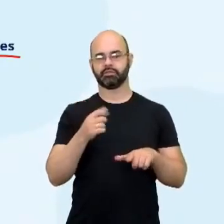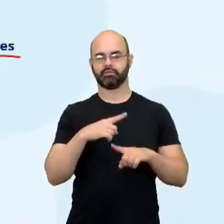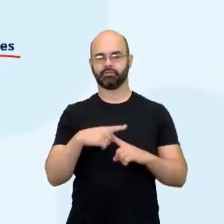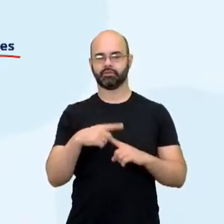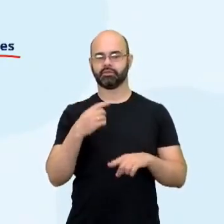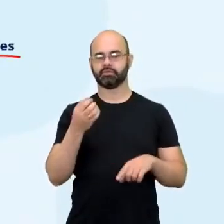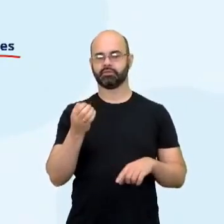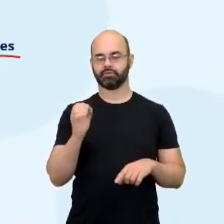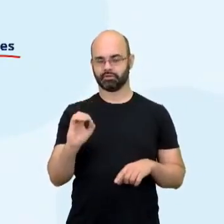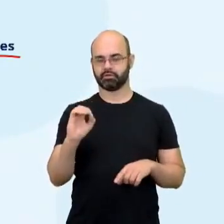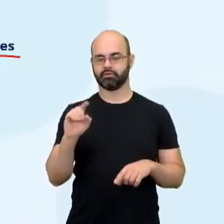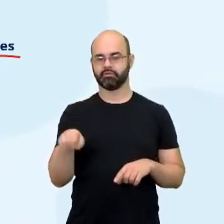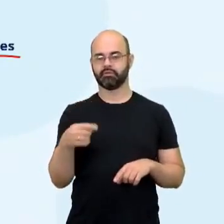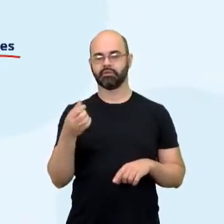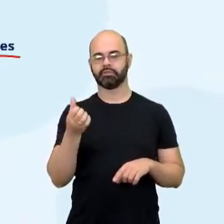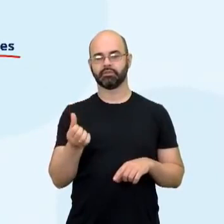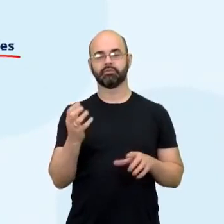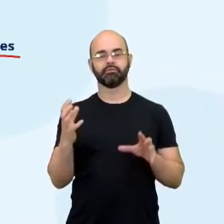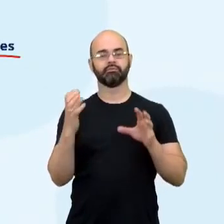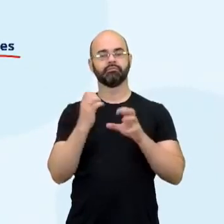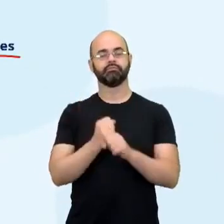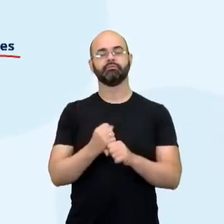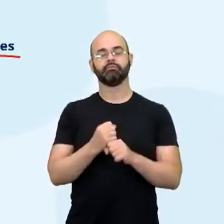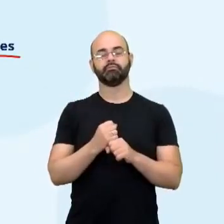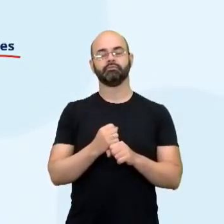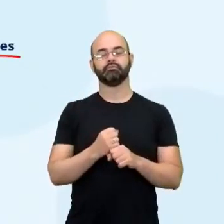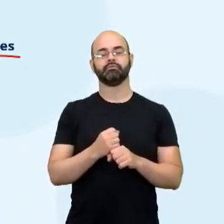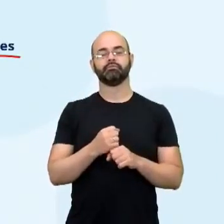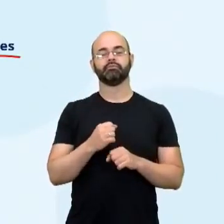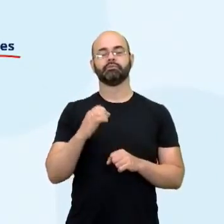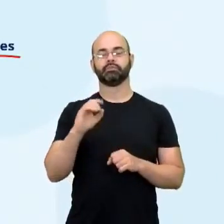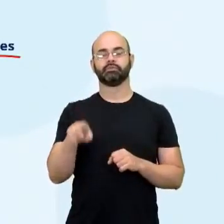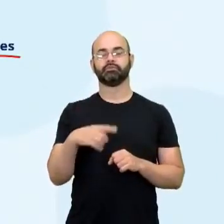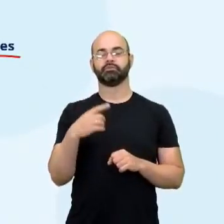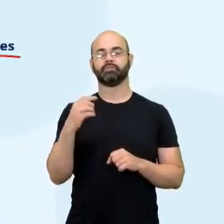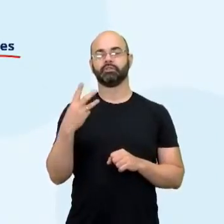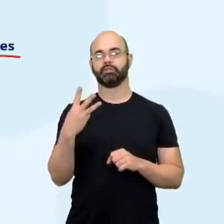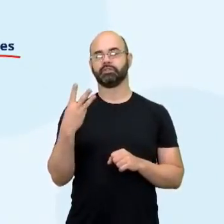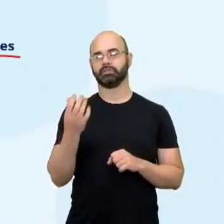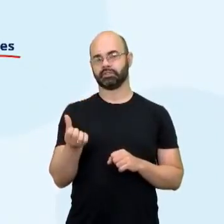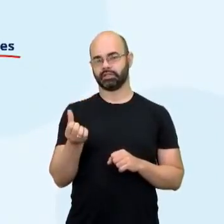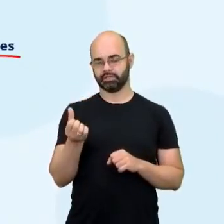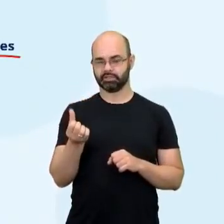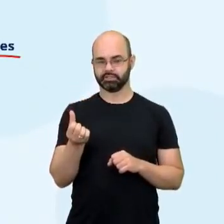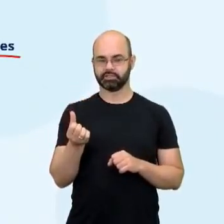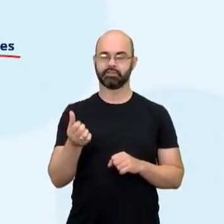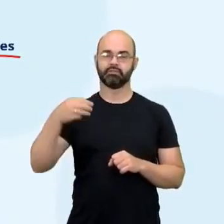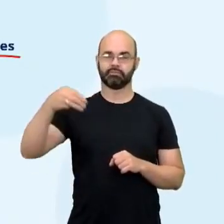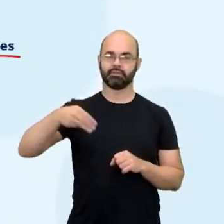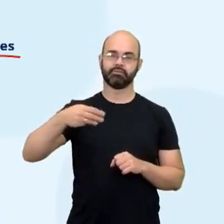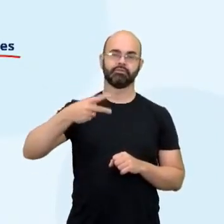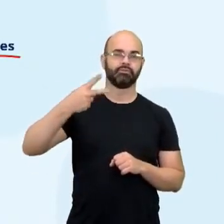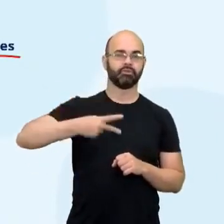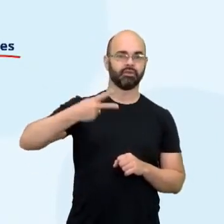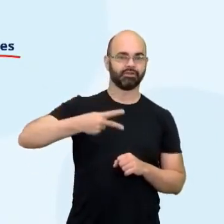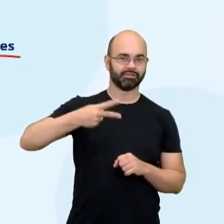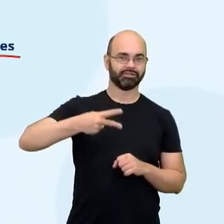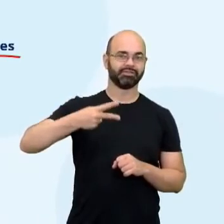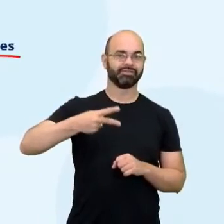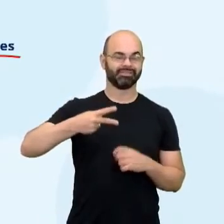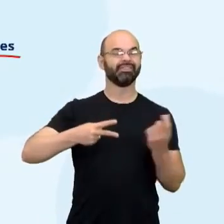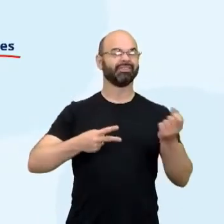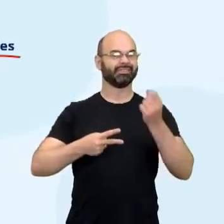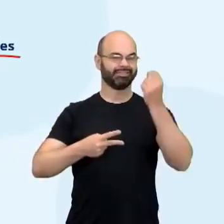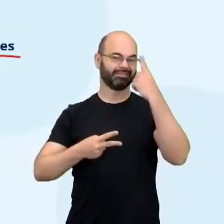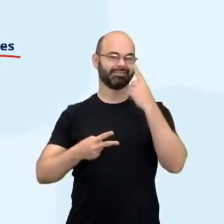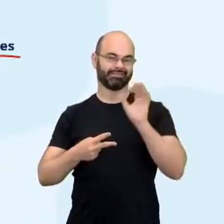6 décimos vezes 6 décimos, temos, portanto, aí 36 centésimos de metros quadrados, é estranho